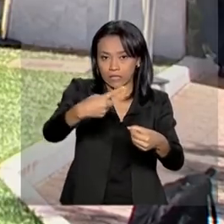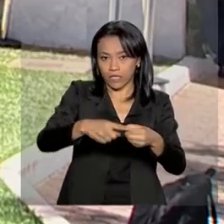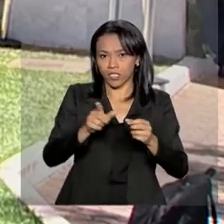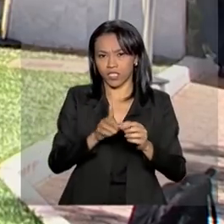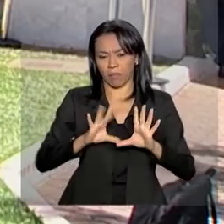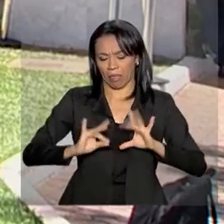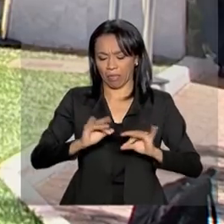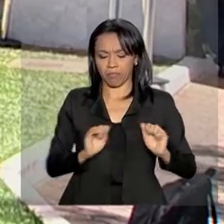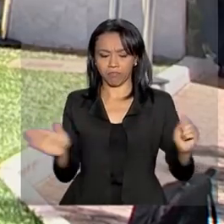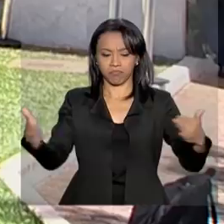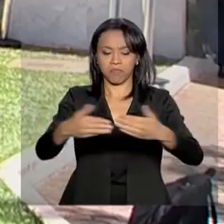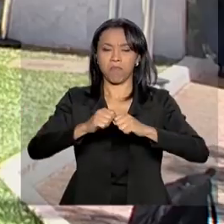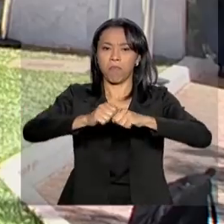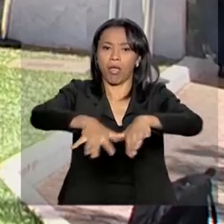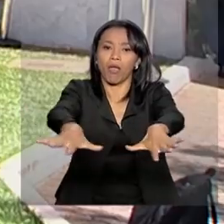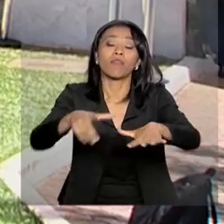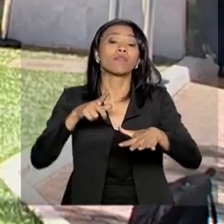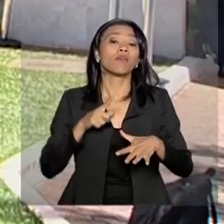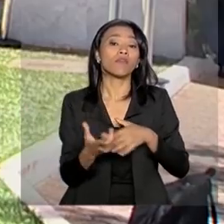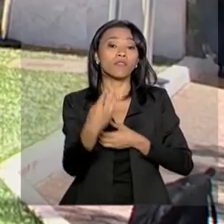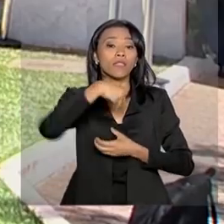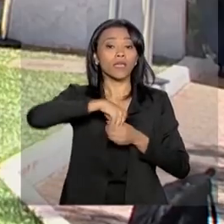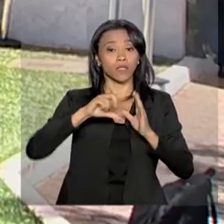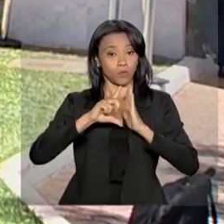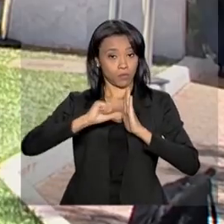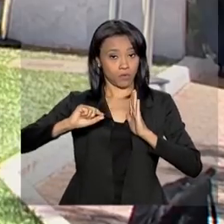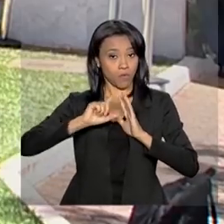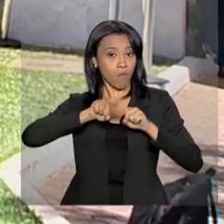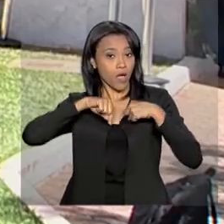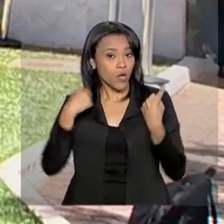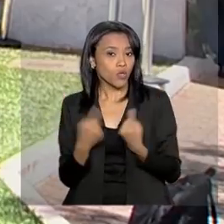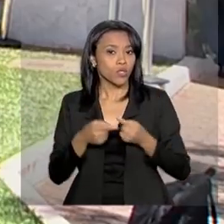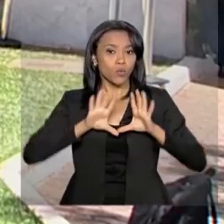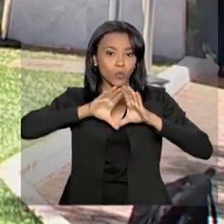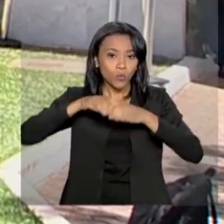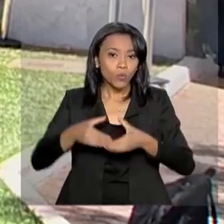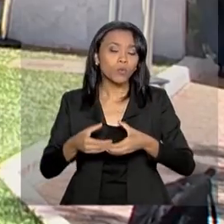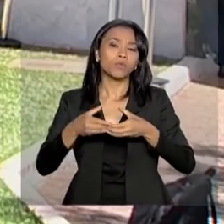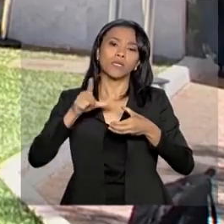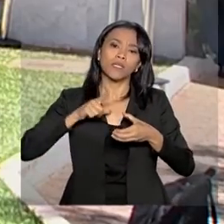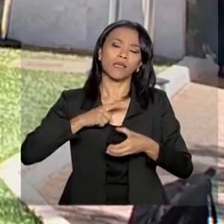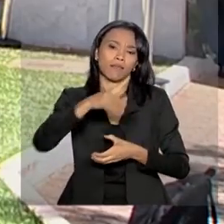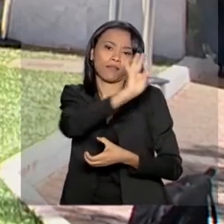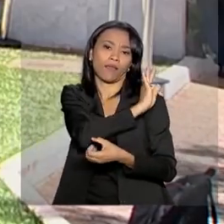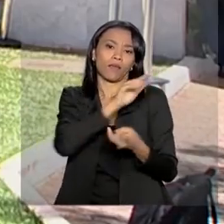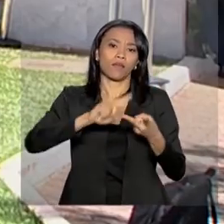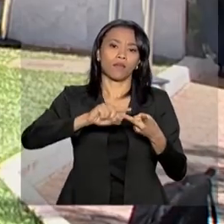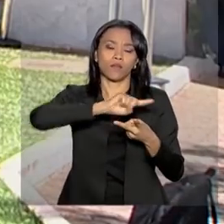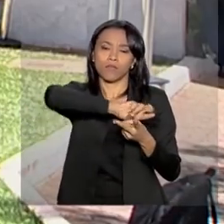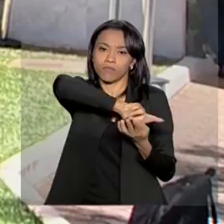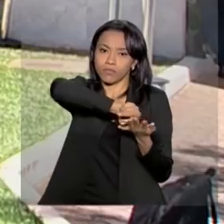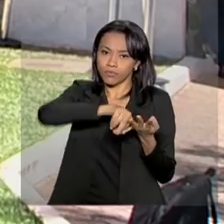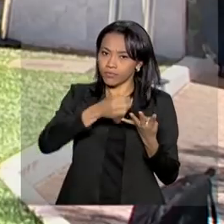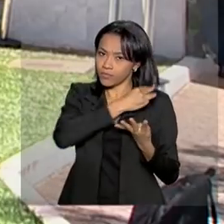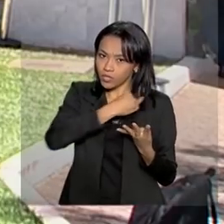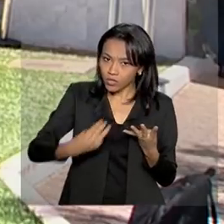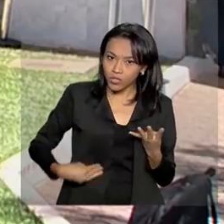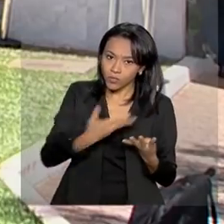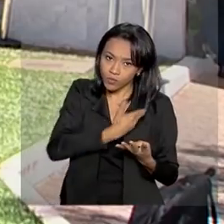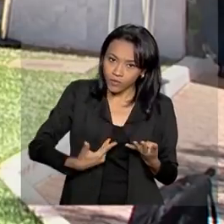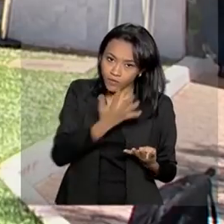Planalto ocorreu uma reunião do Gabinete de Crise, que é um grupo formado por técnicos e ministros do governo federal aí, que vão